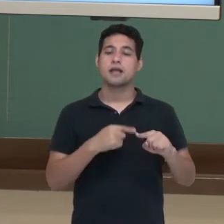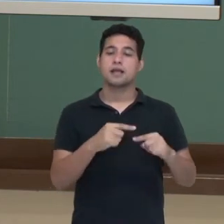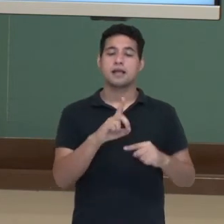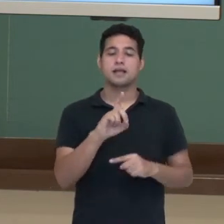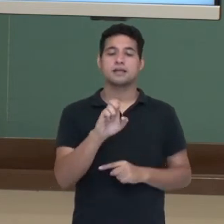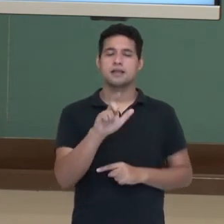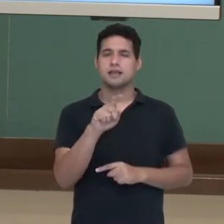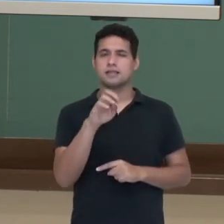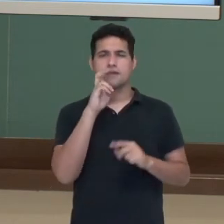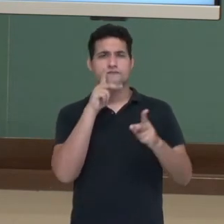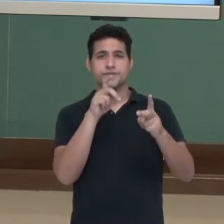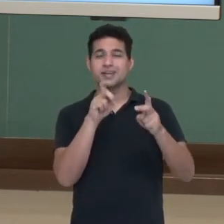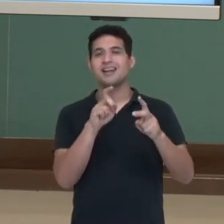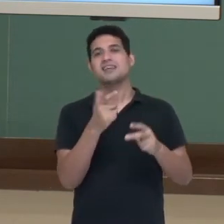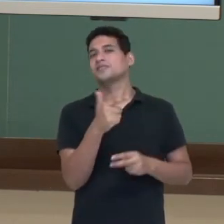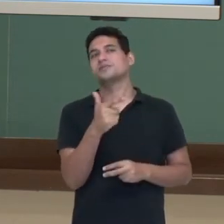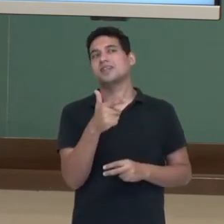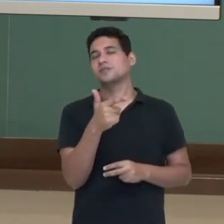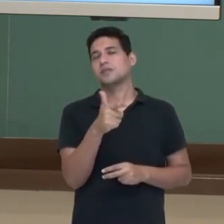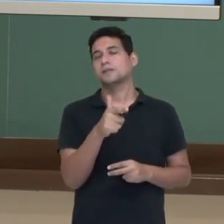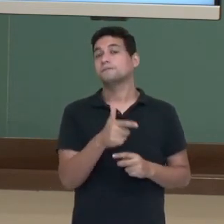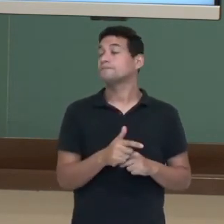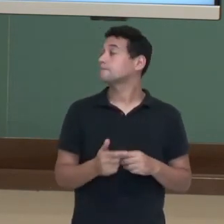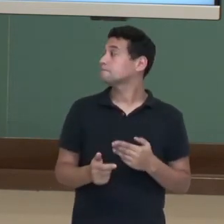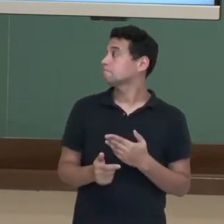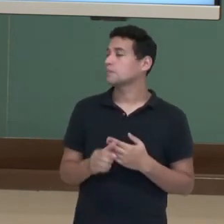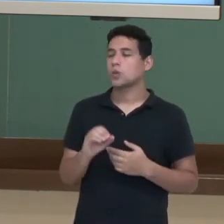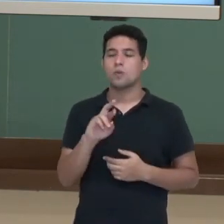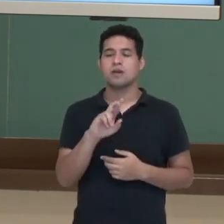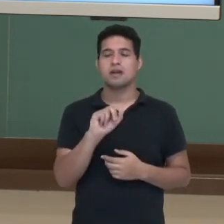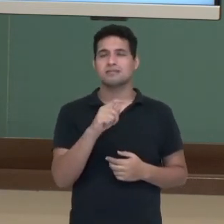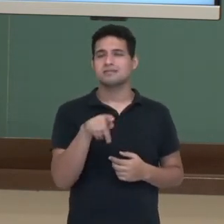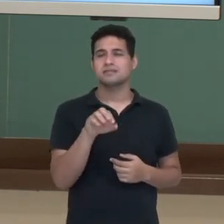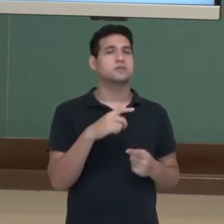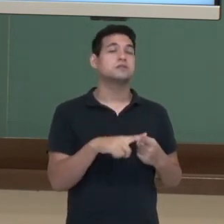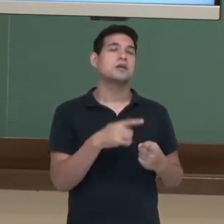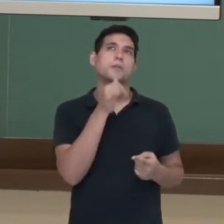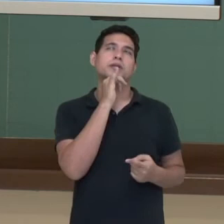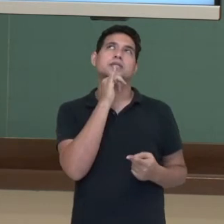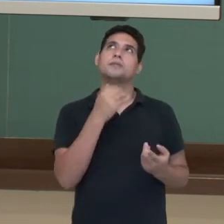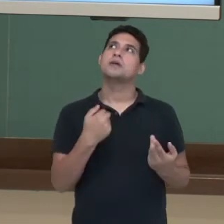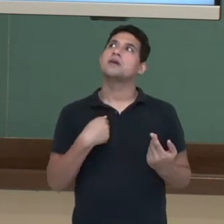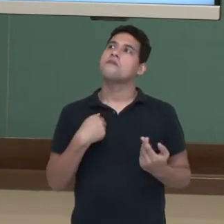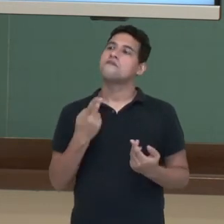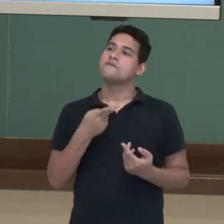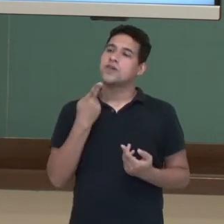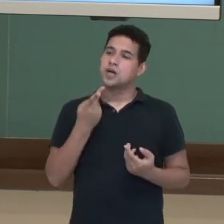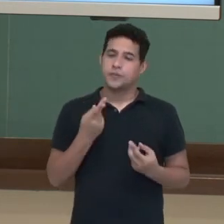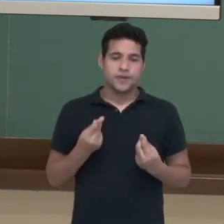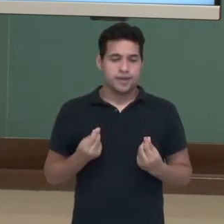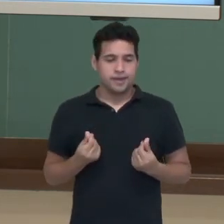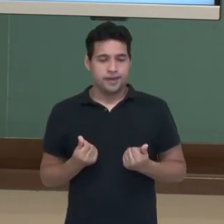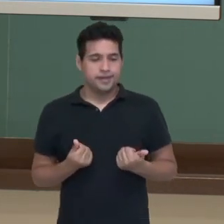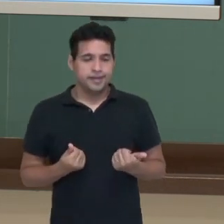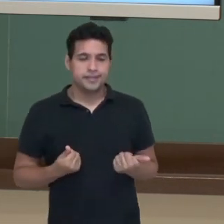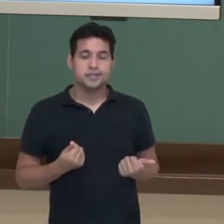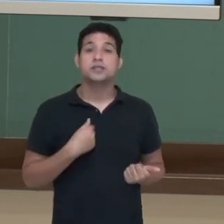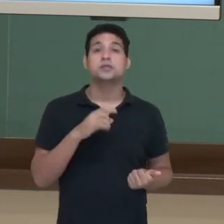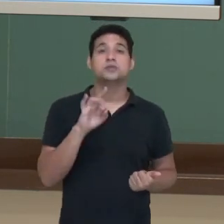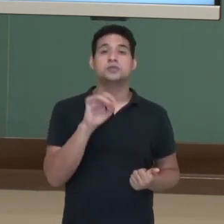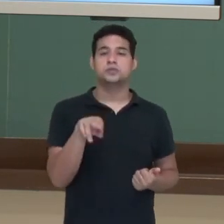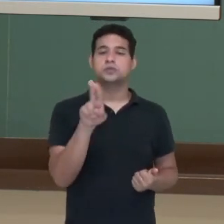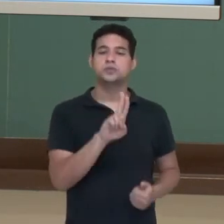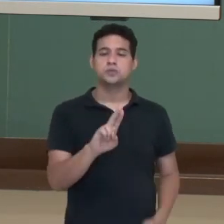aqui, ó. Ah, não, nós não temos aqui uma oração. Por exemplo, eu digo, eu só